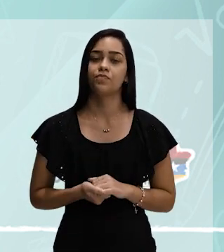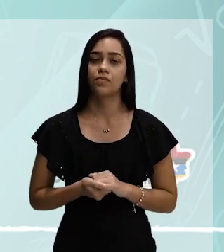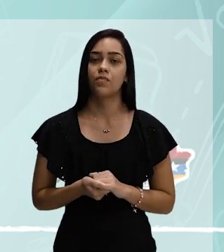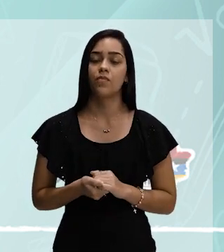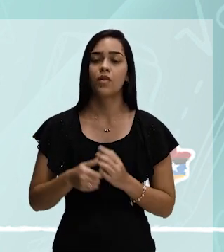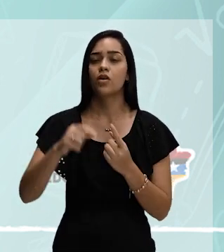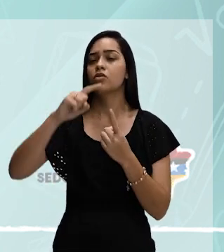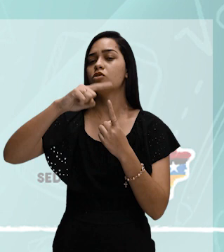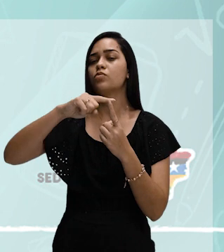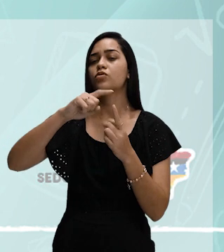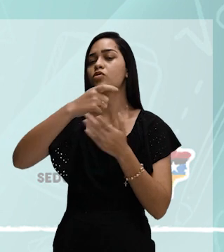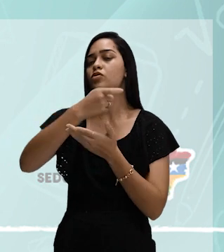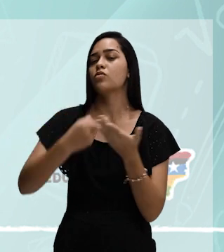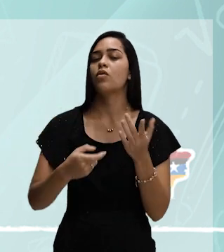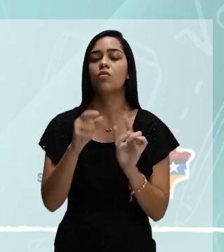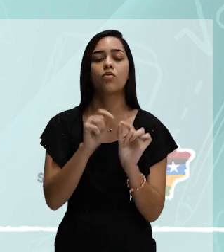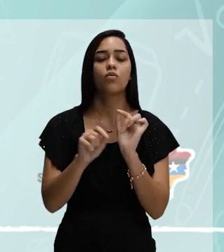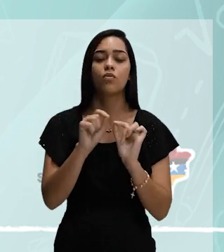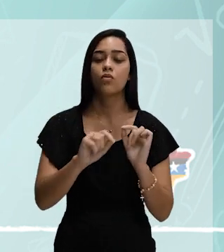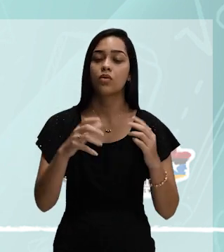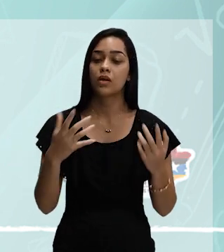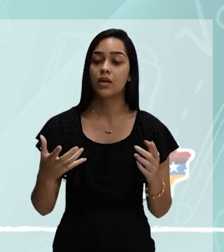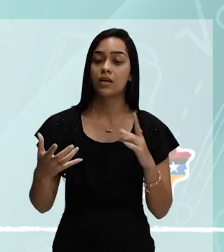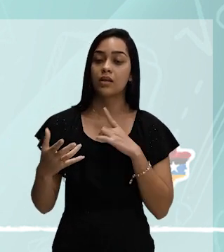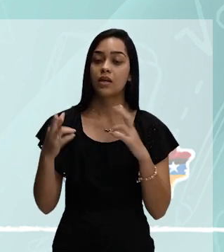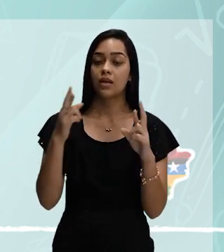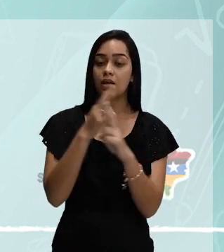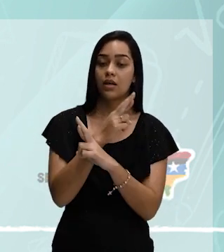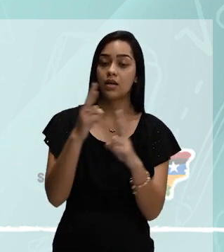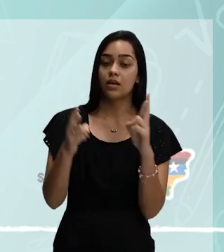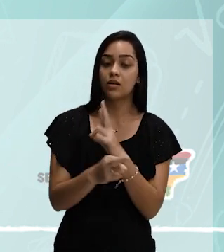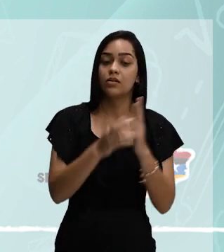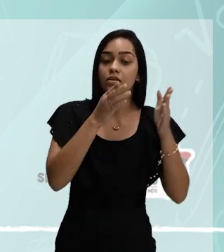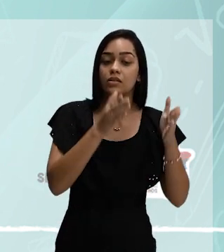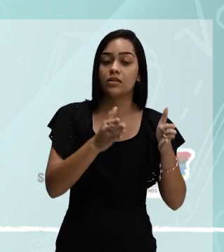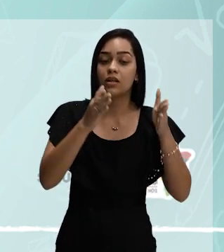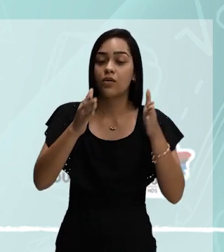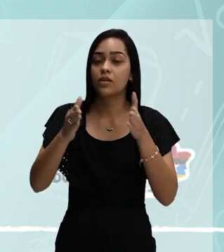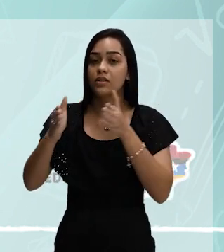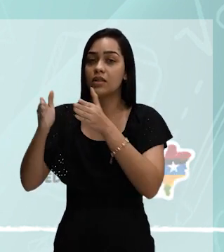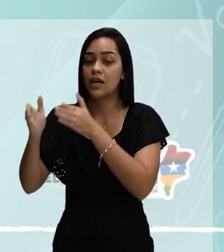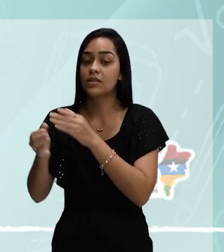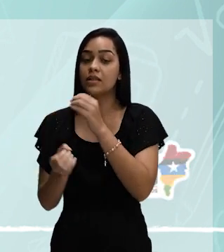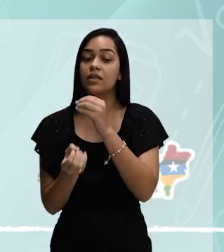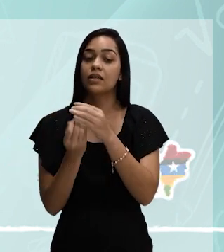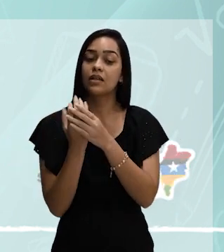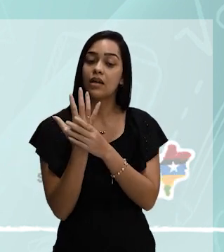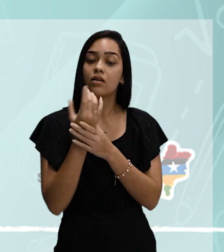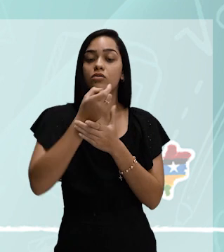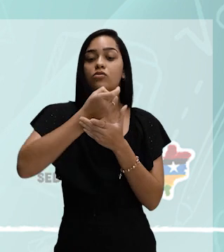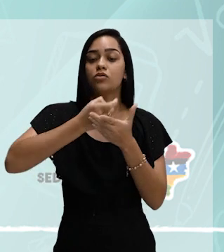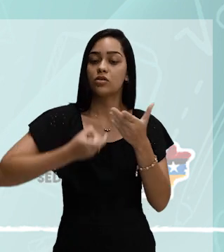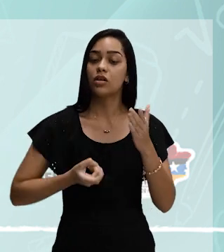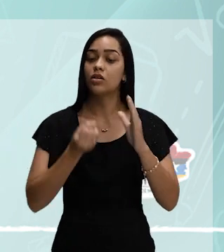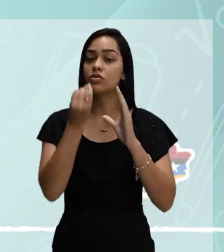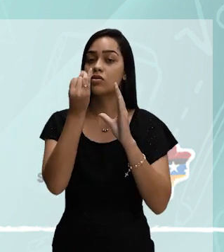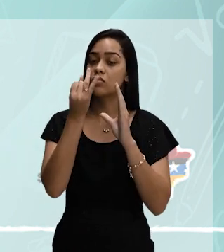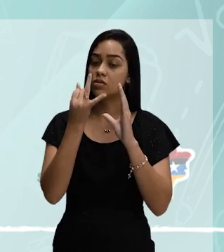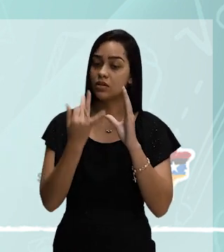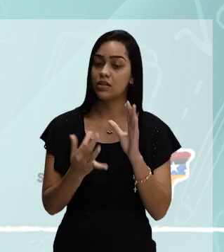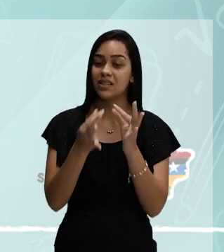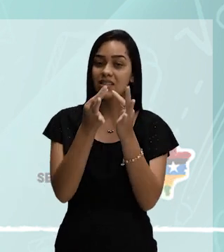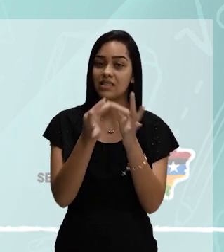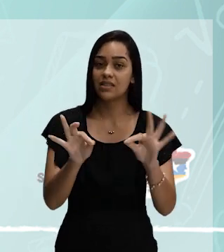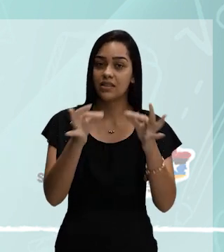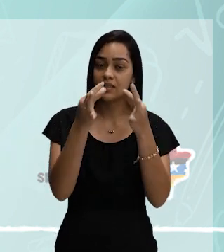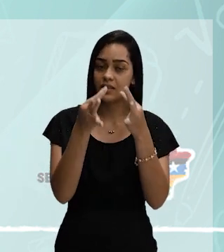tipos textuais? Eles compreendem uma categoria que se refere aos aspectos sequenciais e composicionais